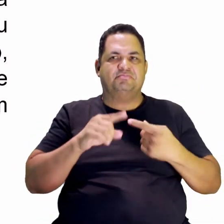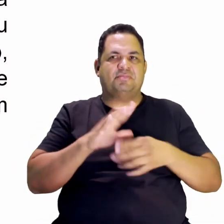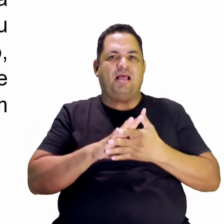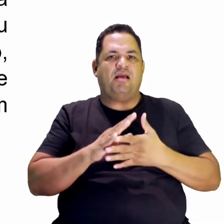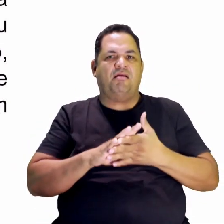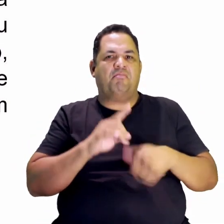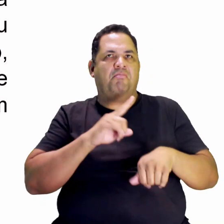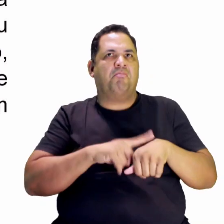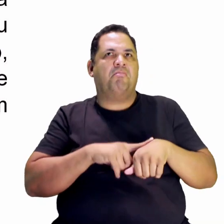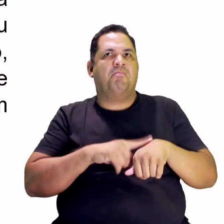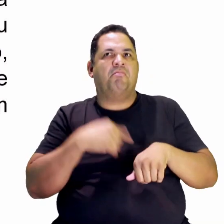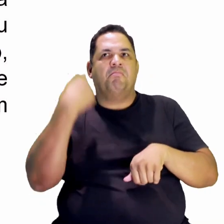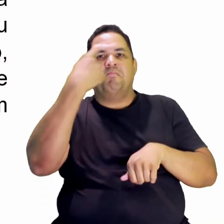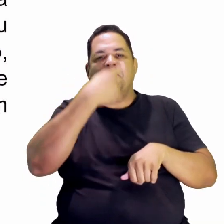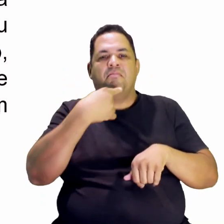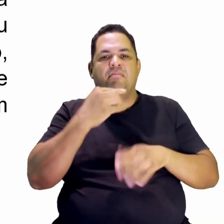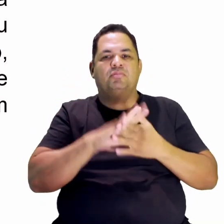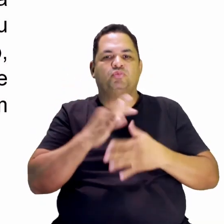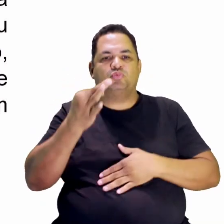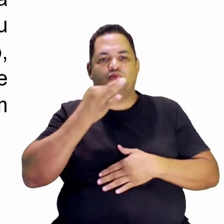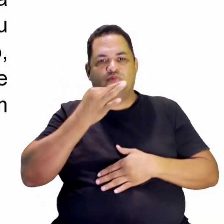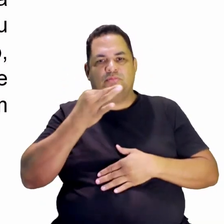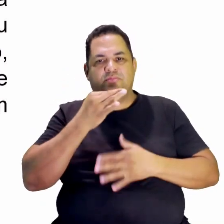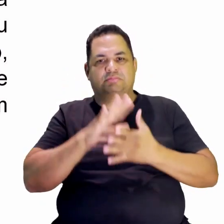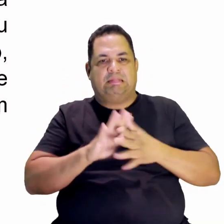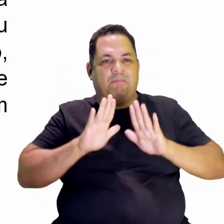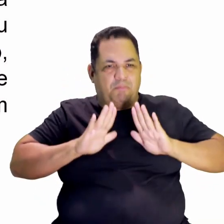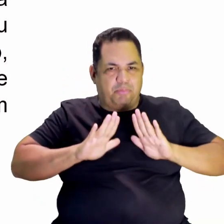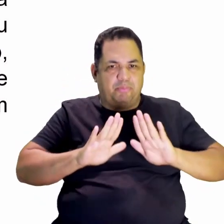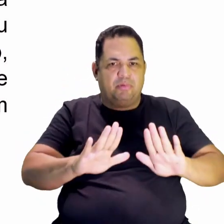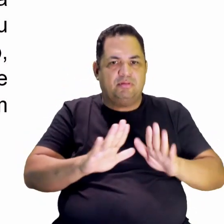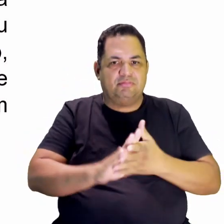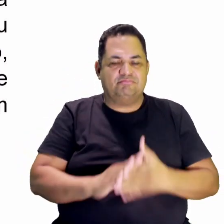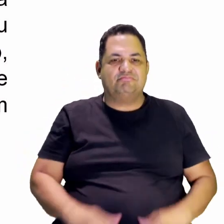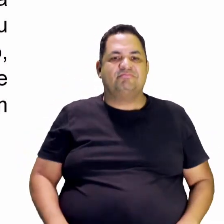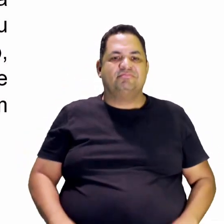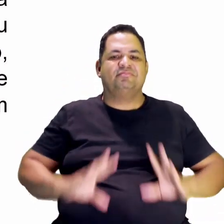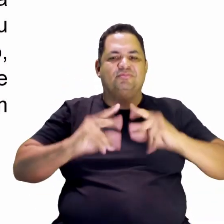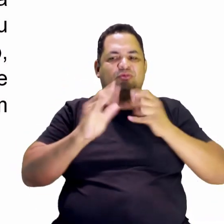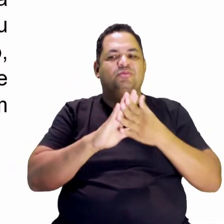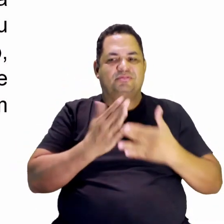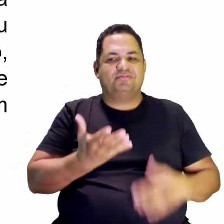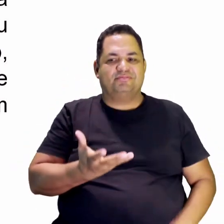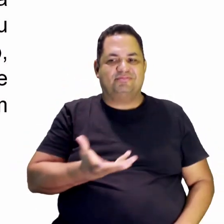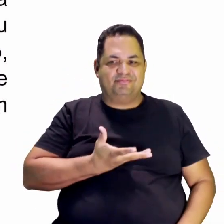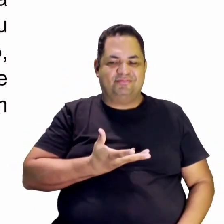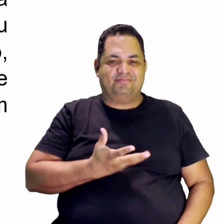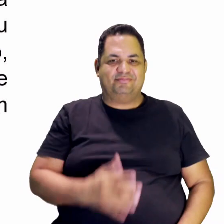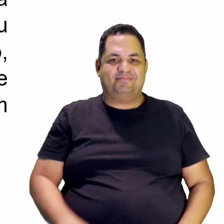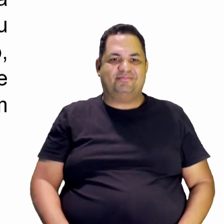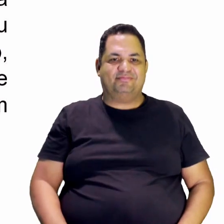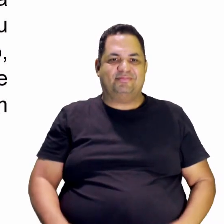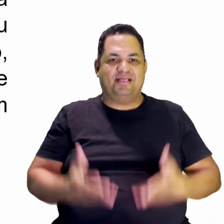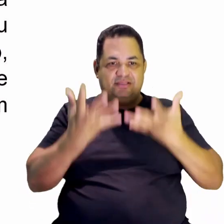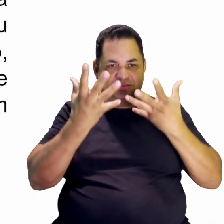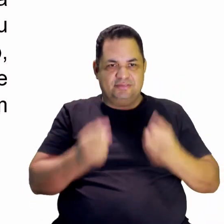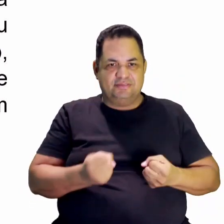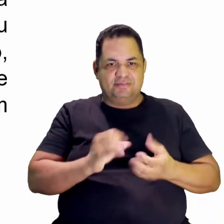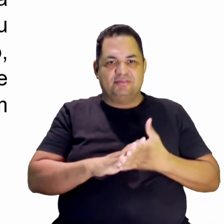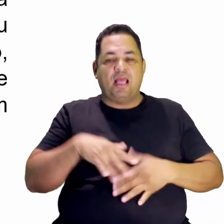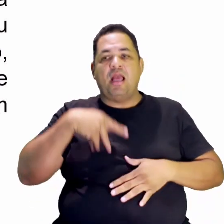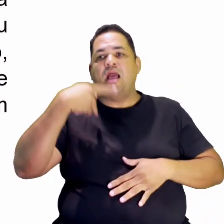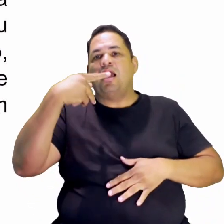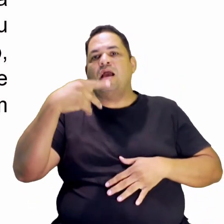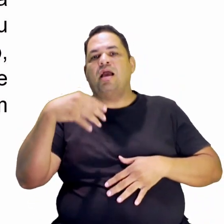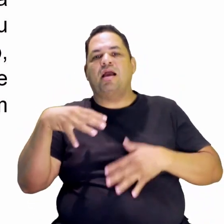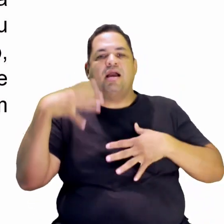tinham bebido, surgiu a sugestão de levar o carro no braço. E a galera aprovou na hora. Cantando, se divertindo